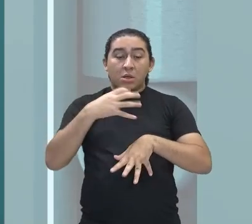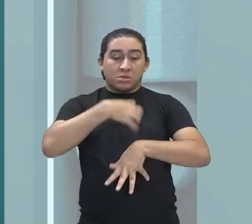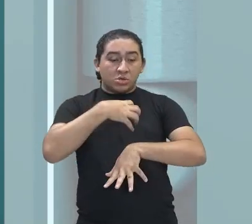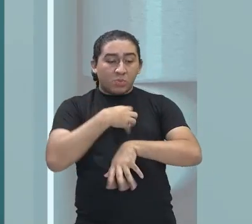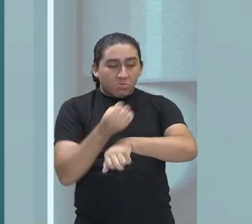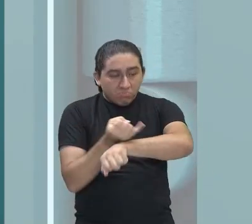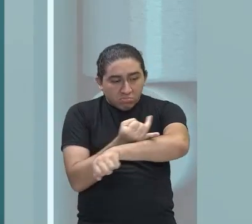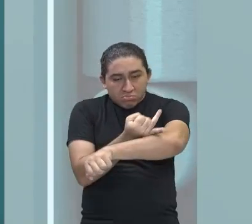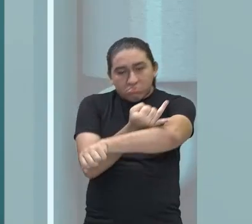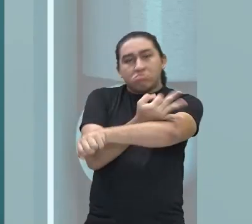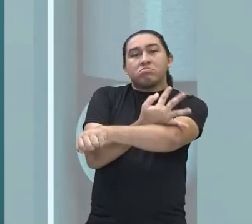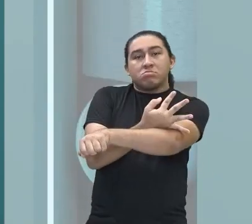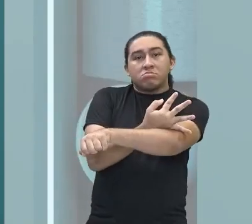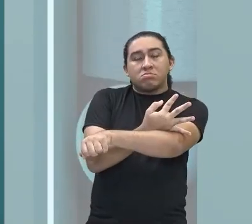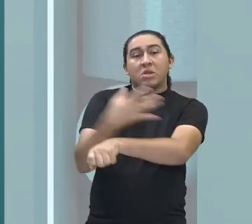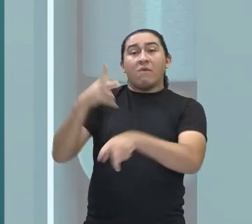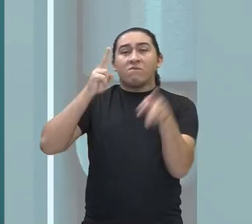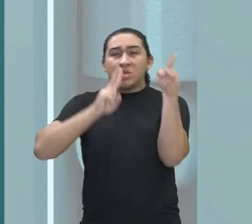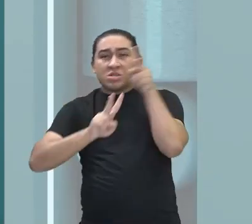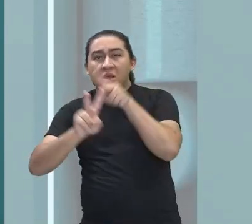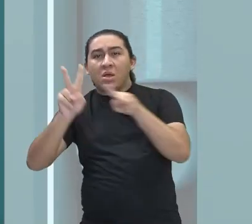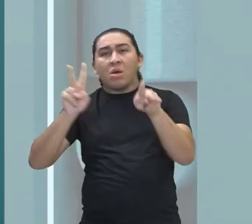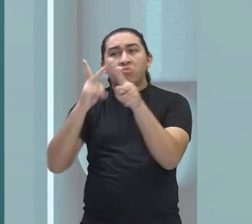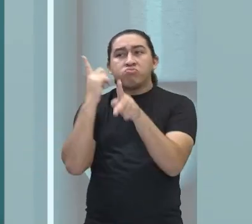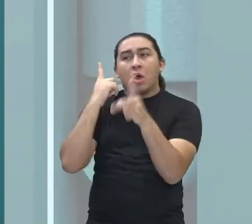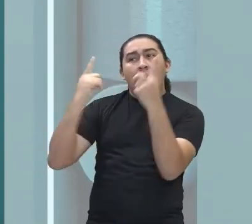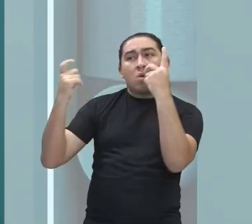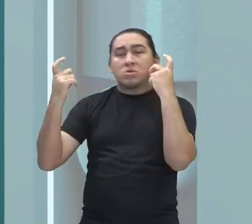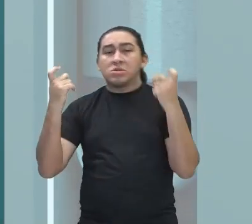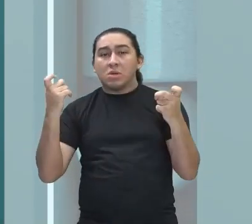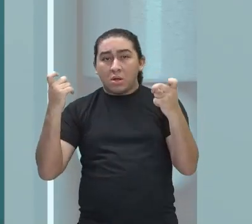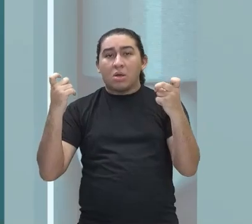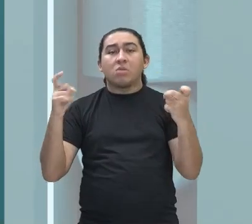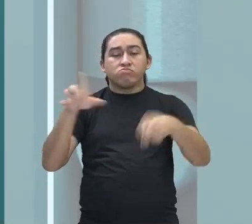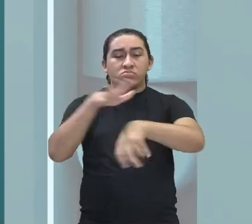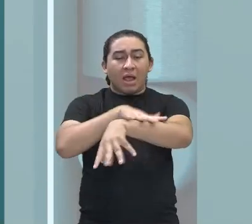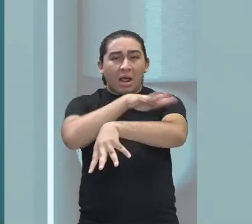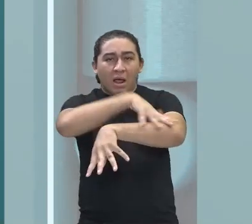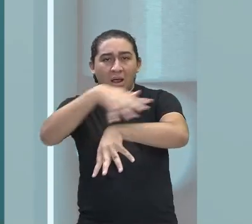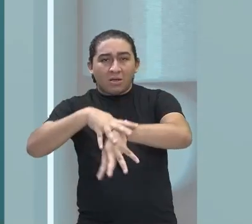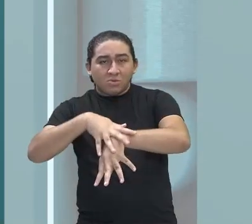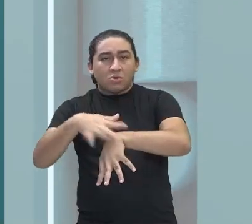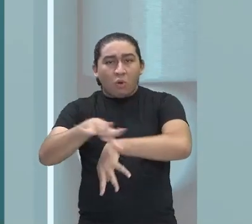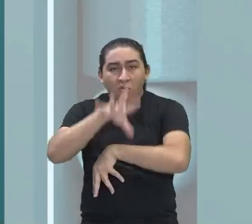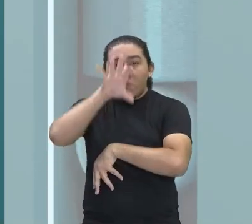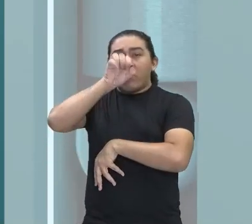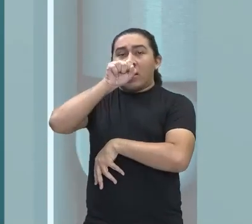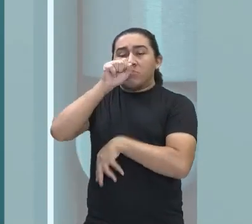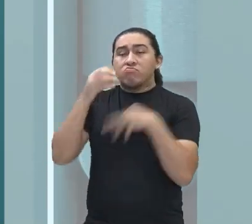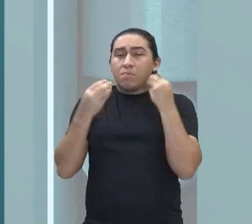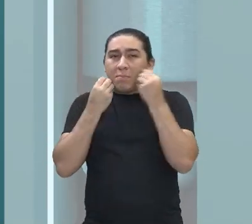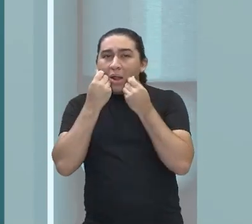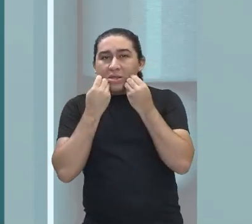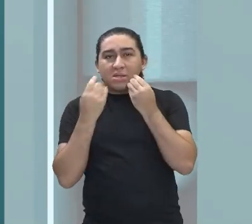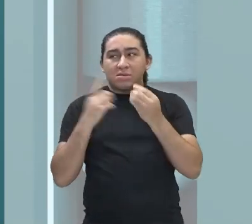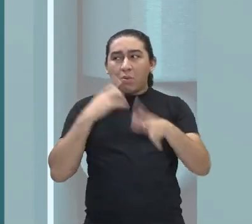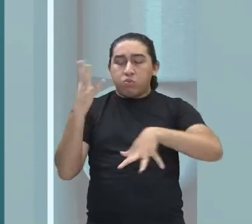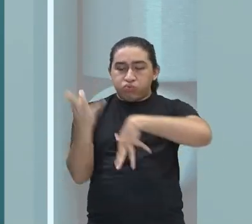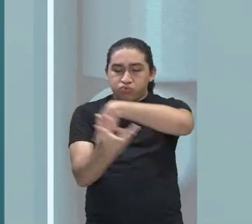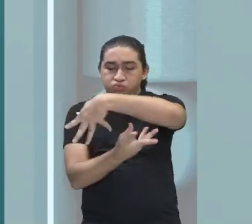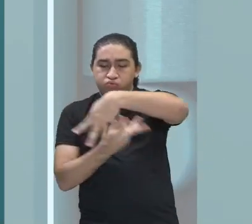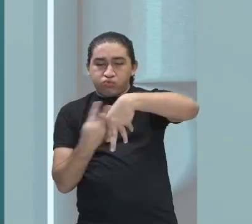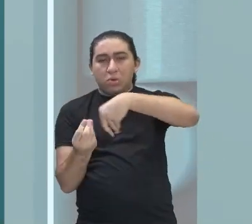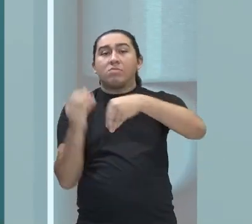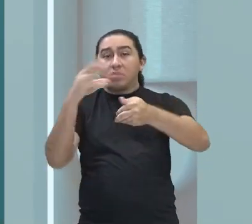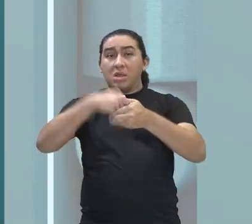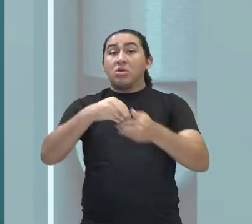sentido, vocês perceberam, né? Visão, audição, tato, olfato e paladar. Vocês vão encontrar isso nos